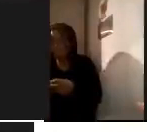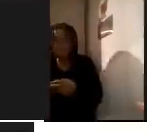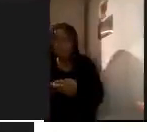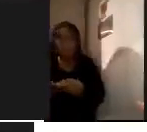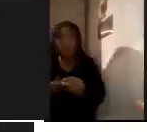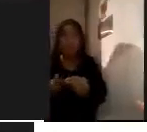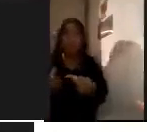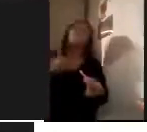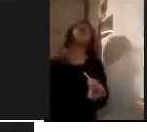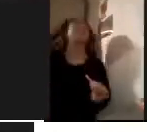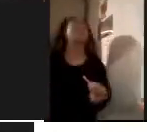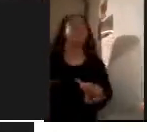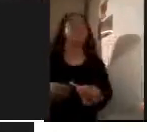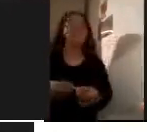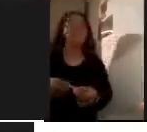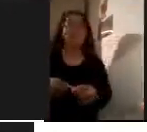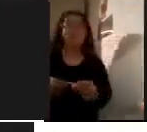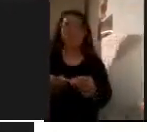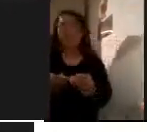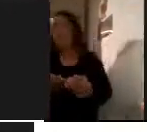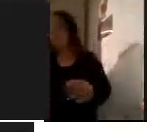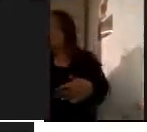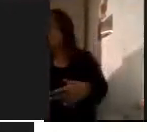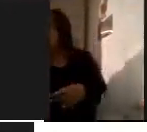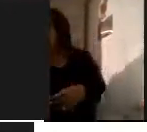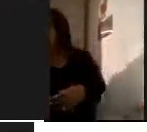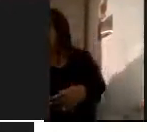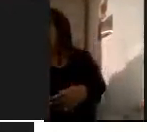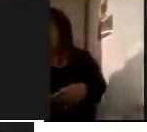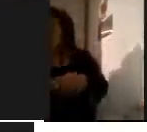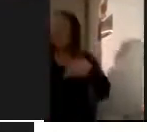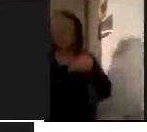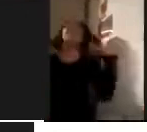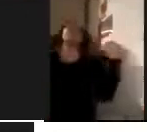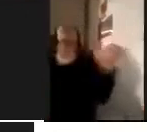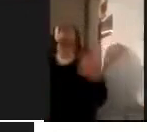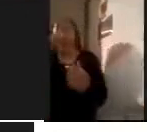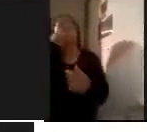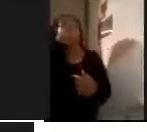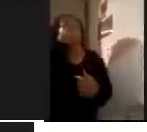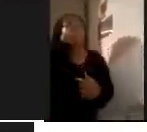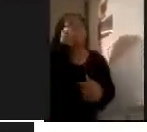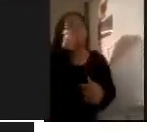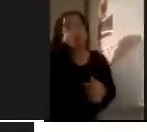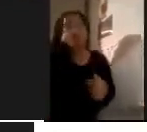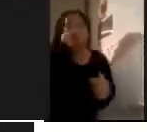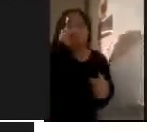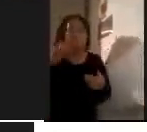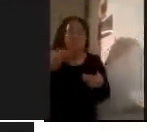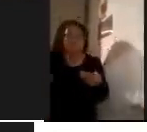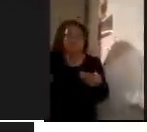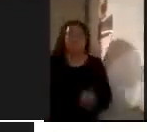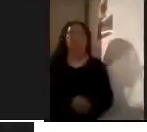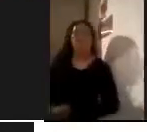Qual que é a solução, pessoal? Sonda. Sonda é uma das soluções, certo? Então, tudo que a gente